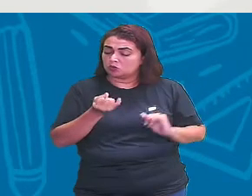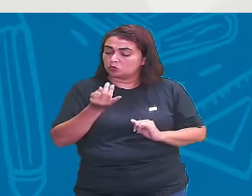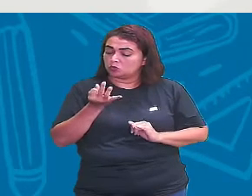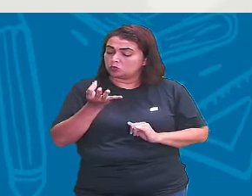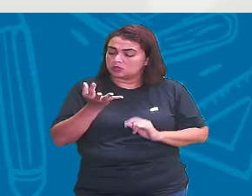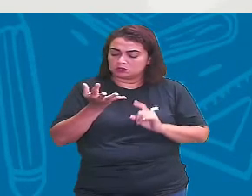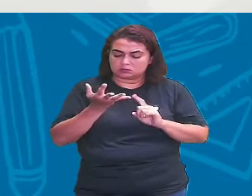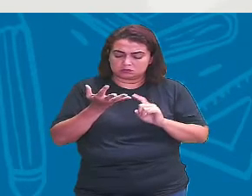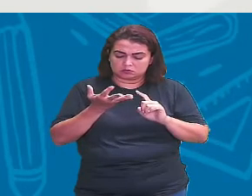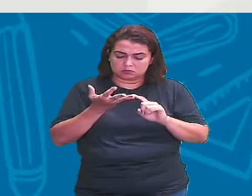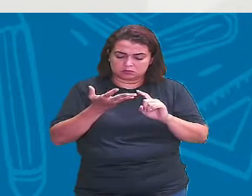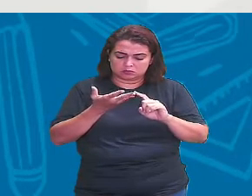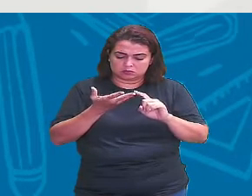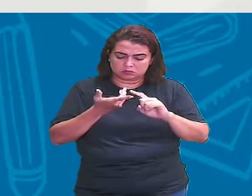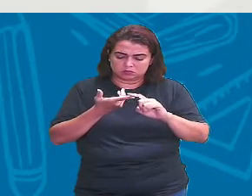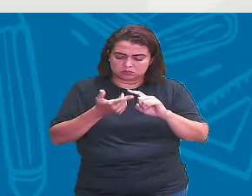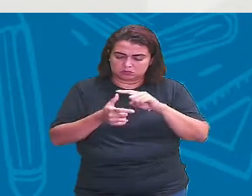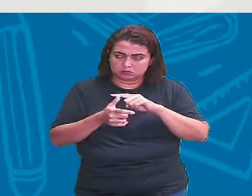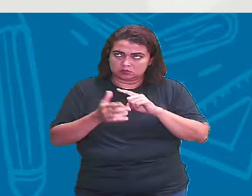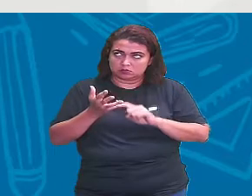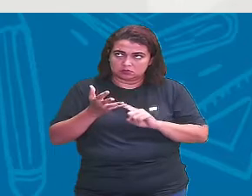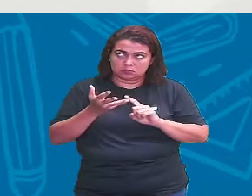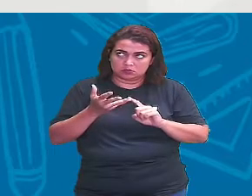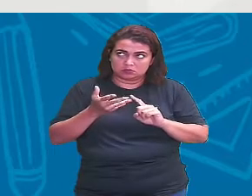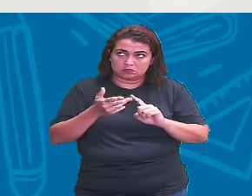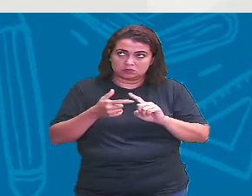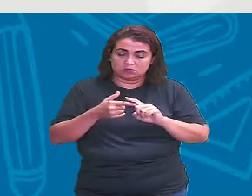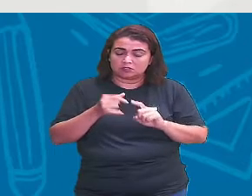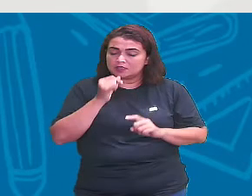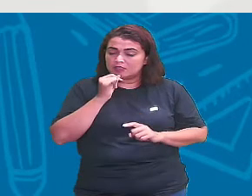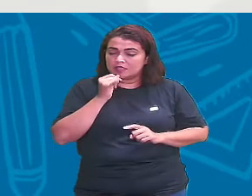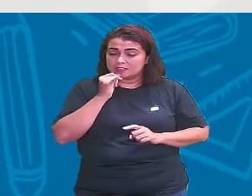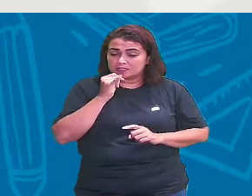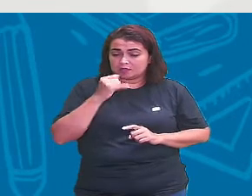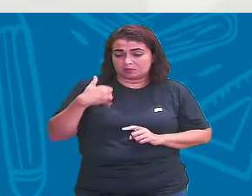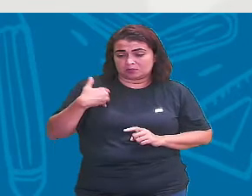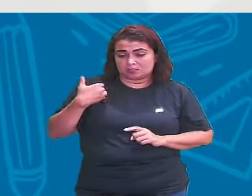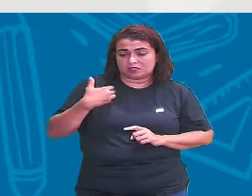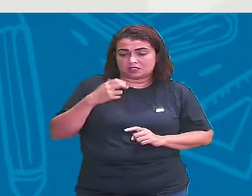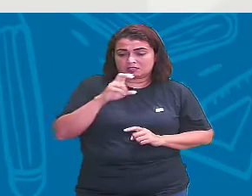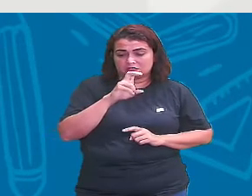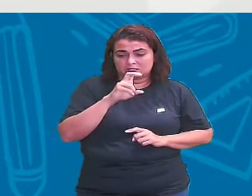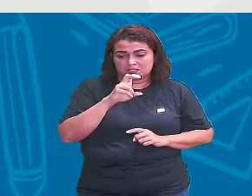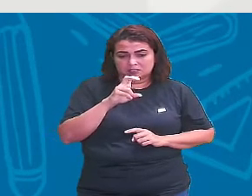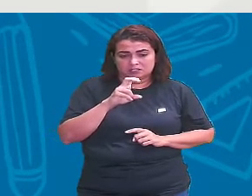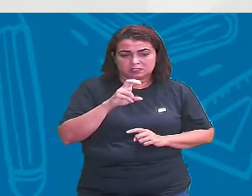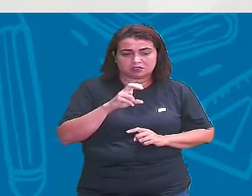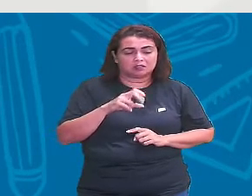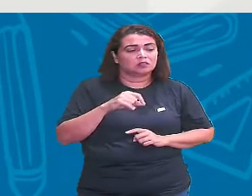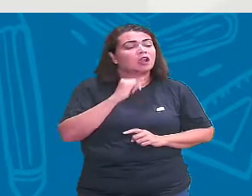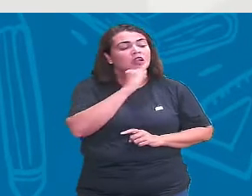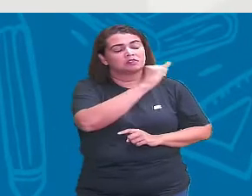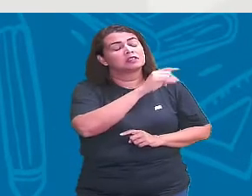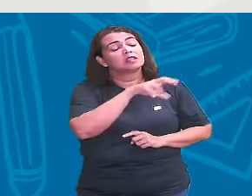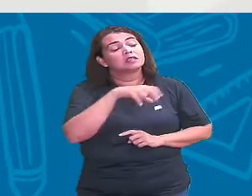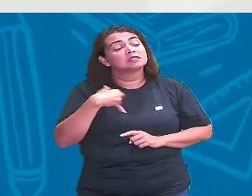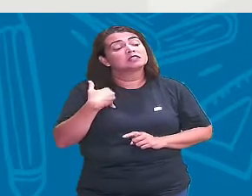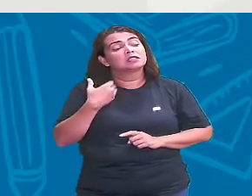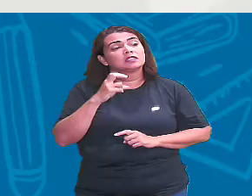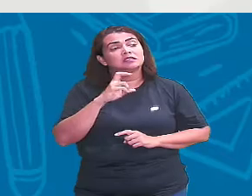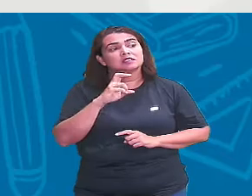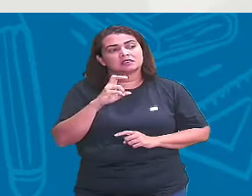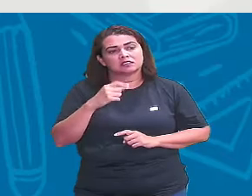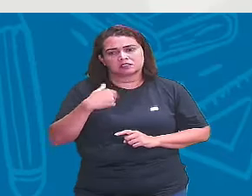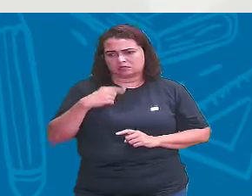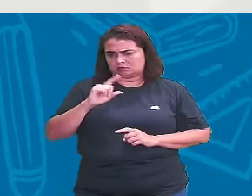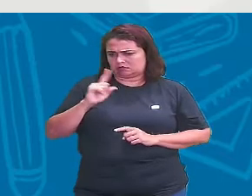já contou. Então, por exemplo, eu tenho 5 anos. Eu vou te dizer em casa, ó, eu tenho 5 anos. Não é verdade não,